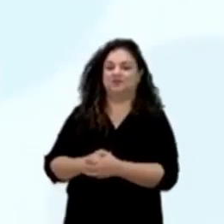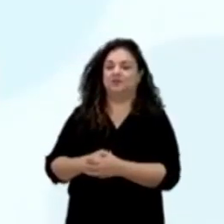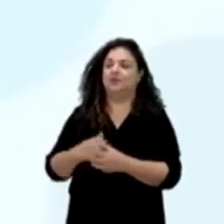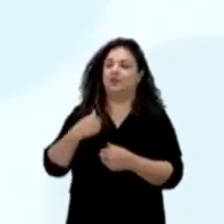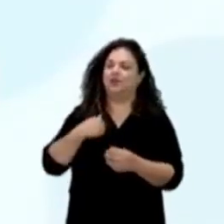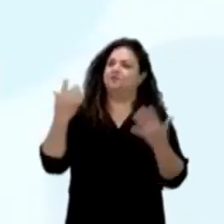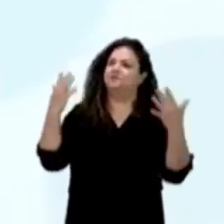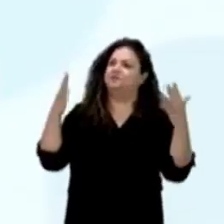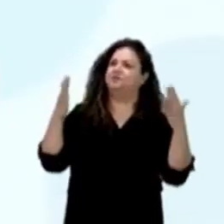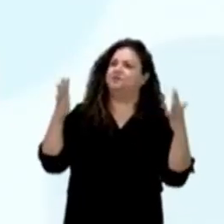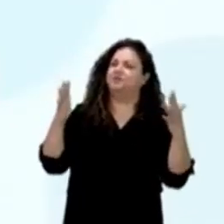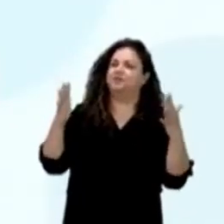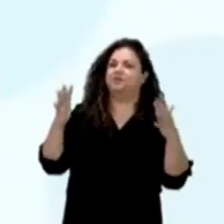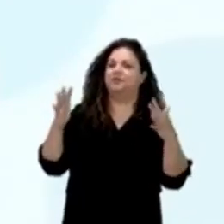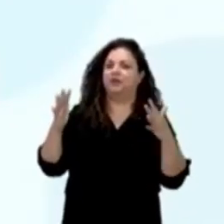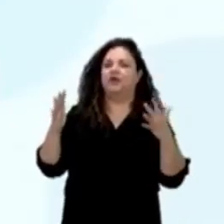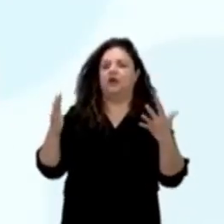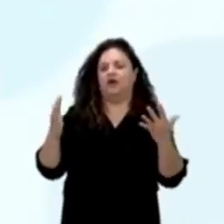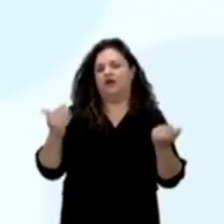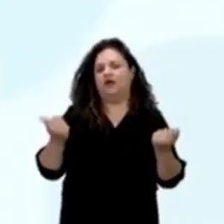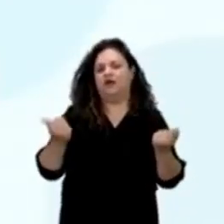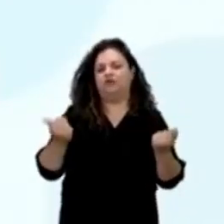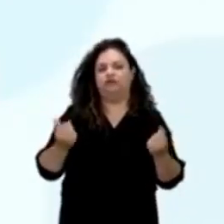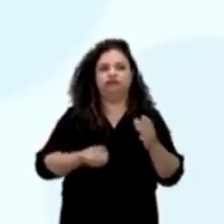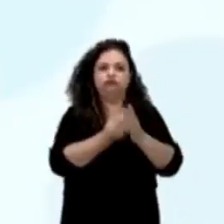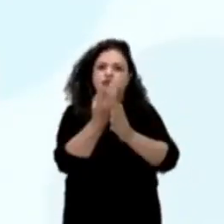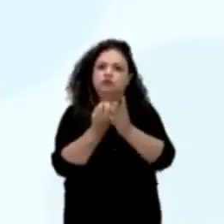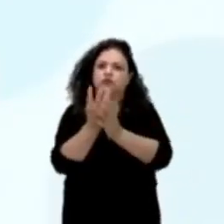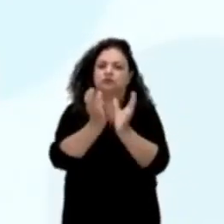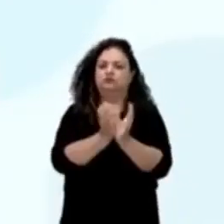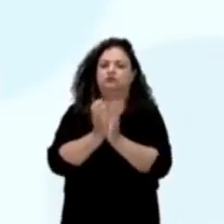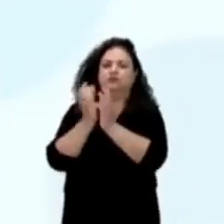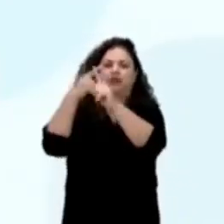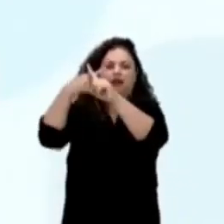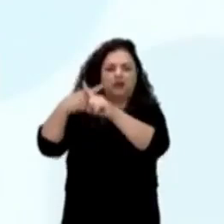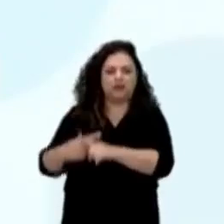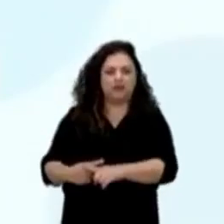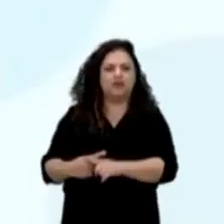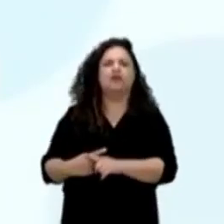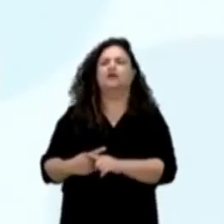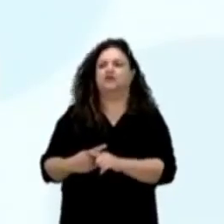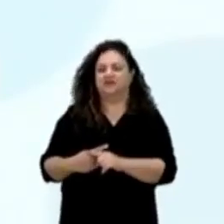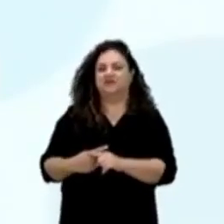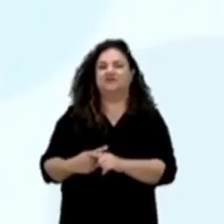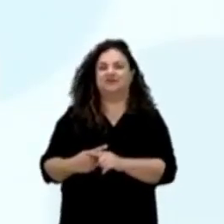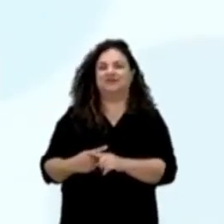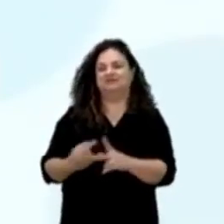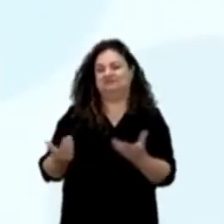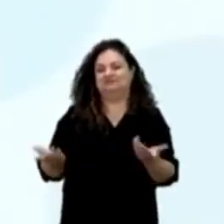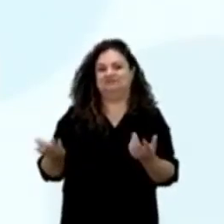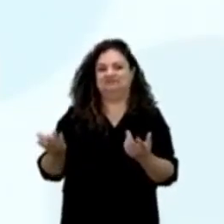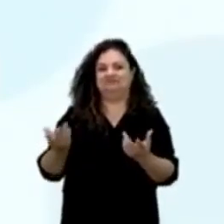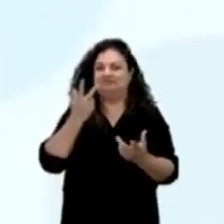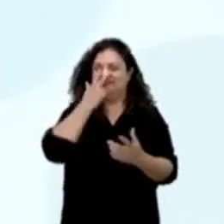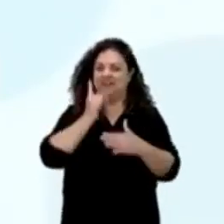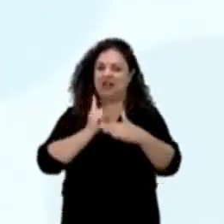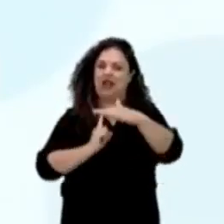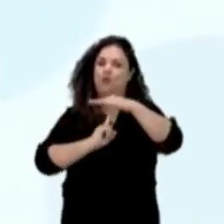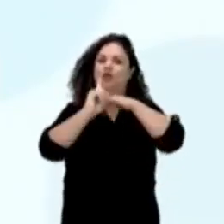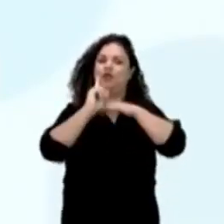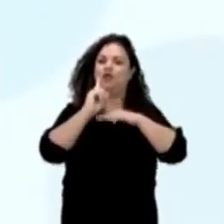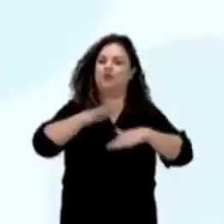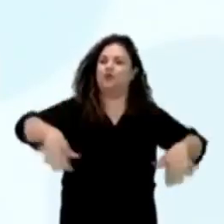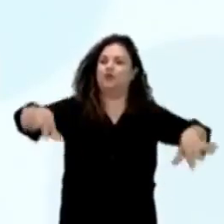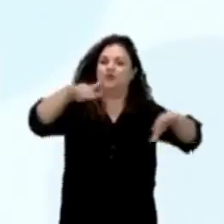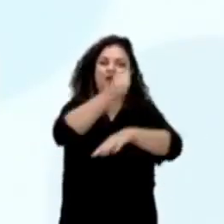a questão da construção das ligas, que sempre é um momento assim, de muito protagonismo dos